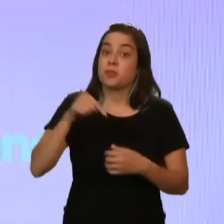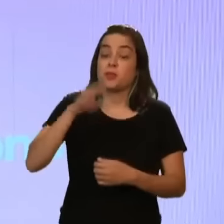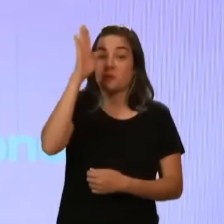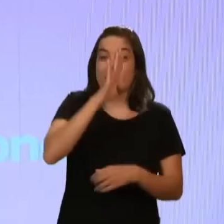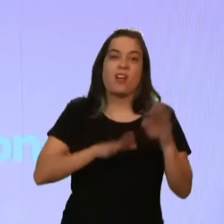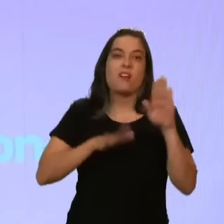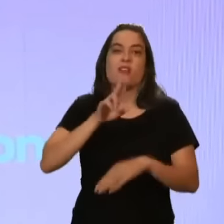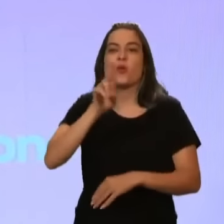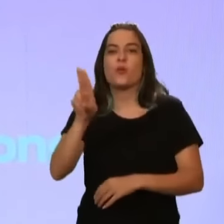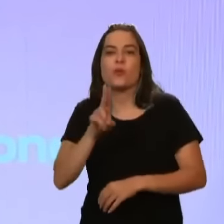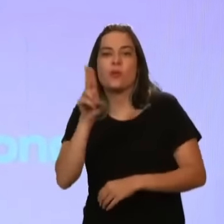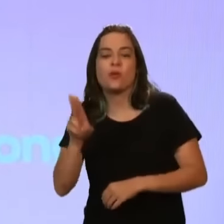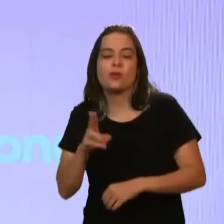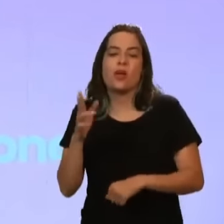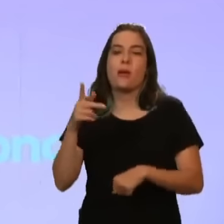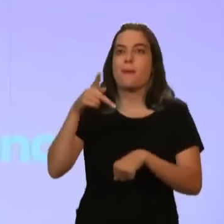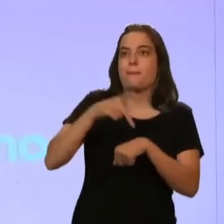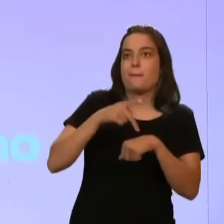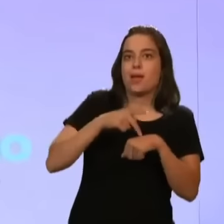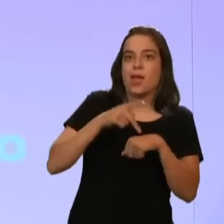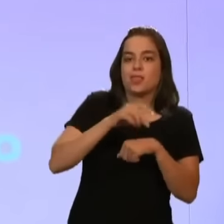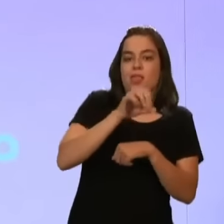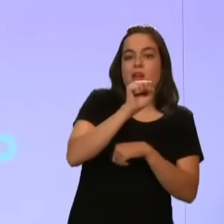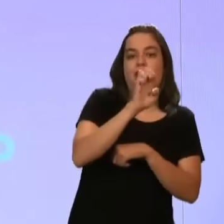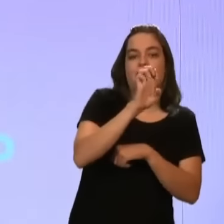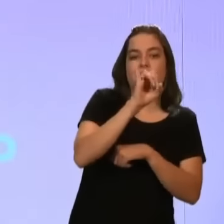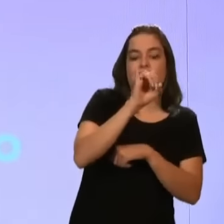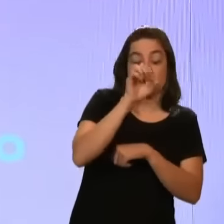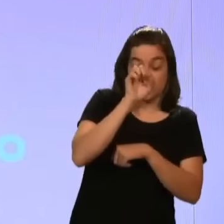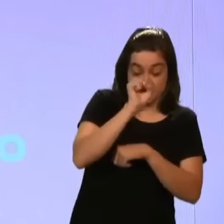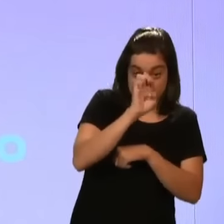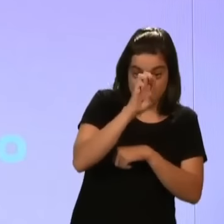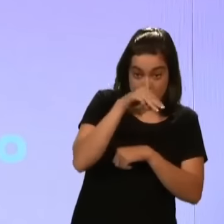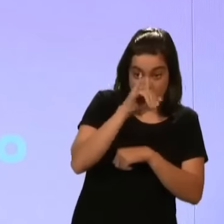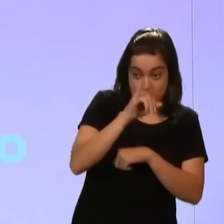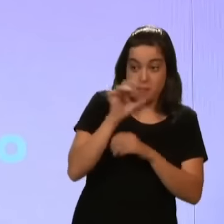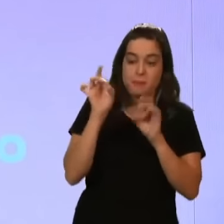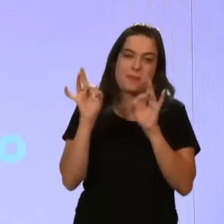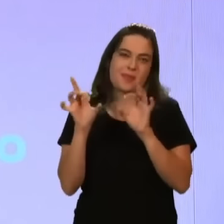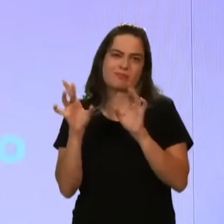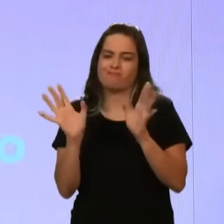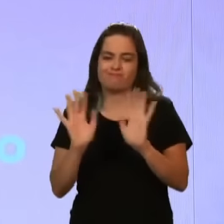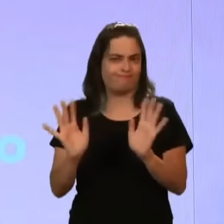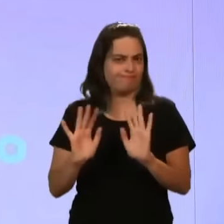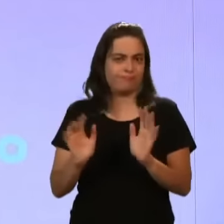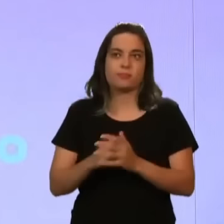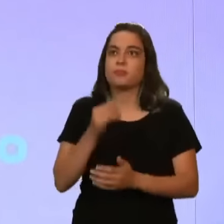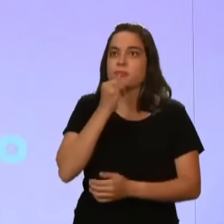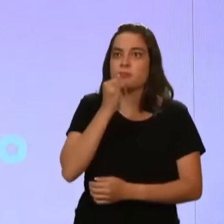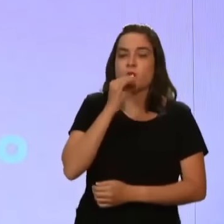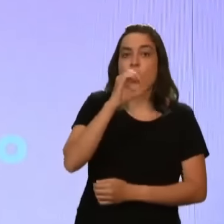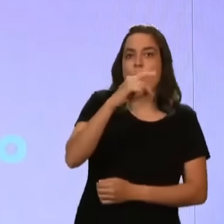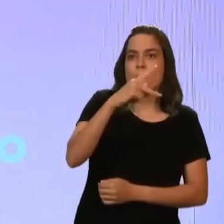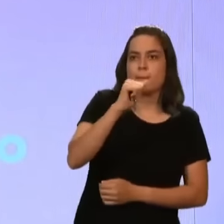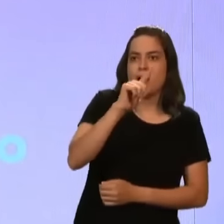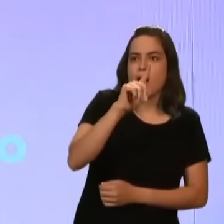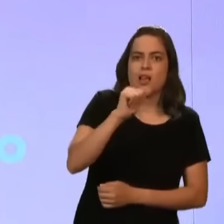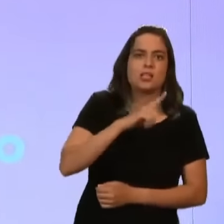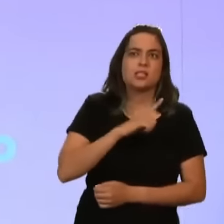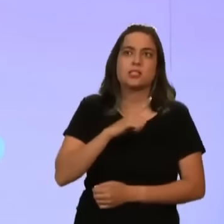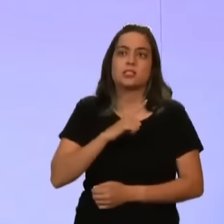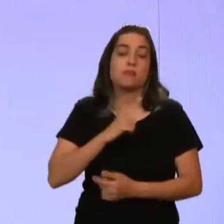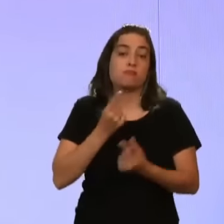termo, é uma pedra semi-preciosa. Não, a alexandrita, a opala negra, tem o preço